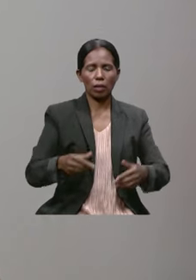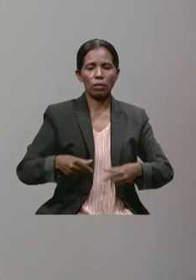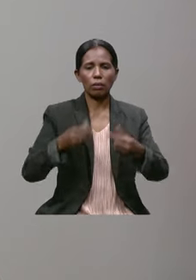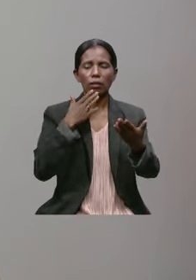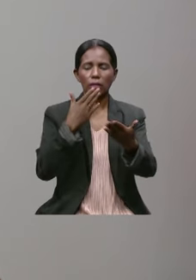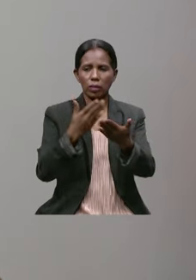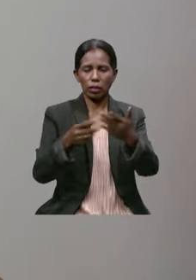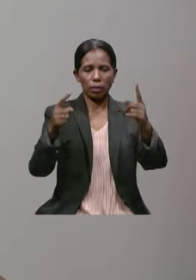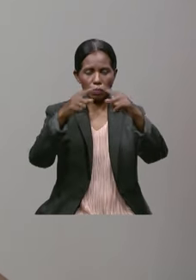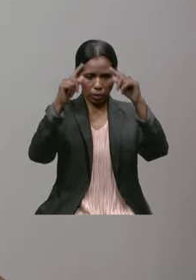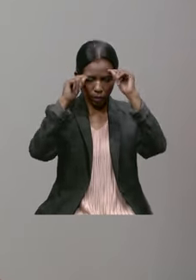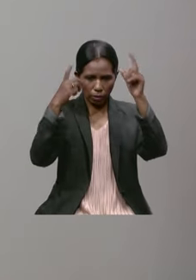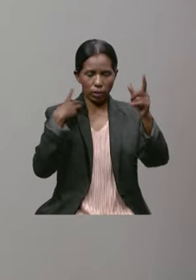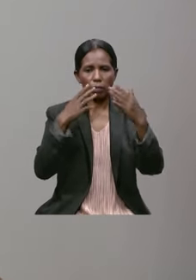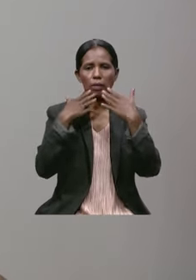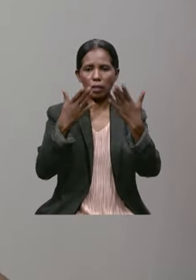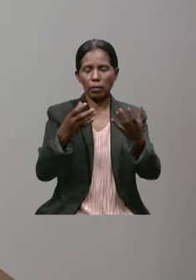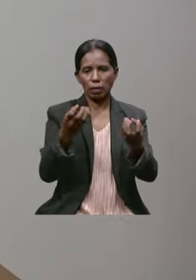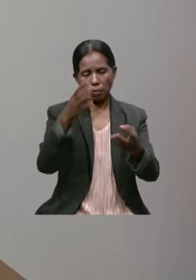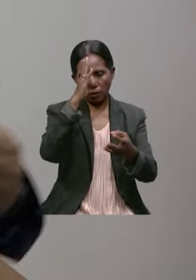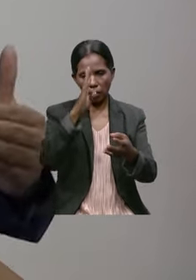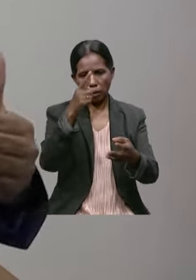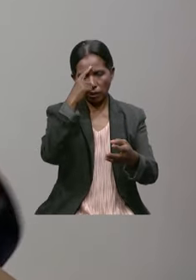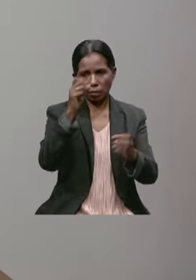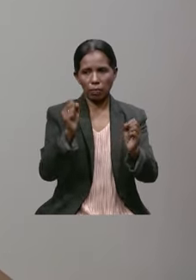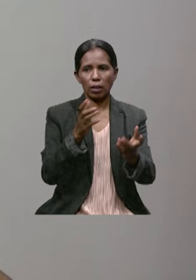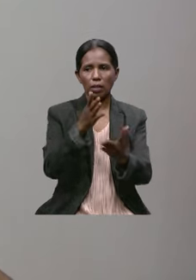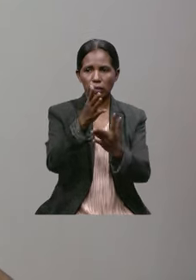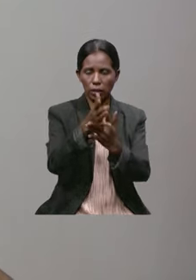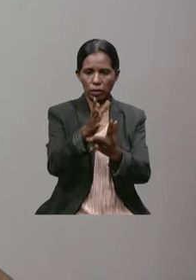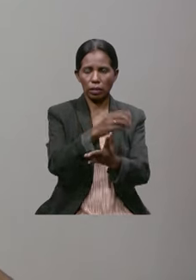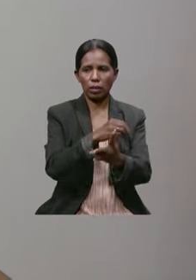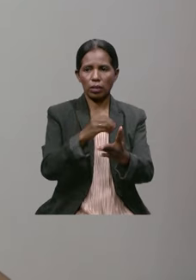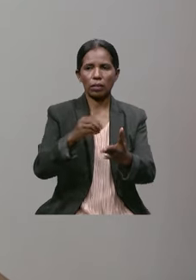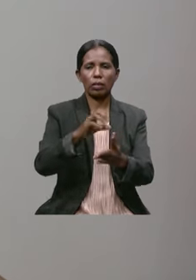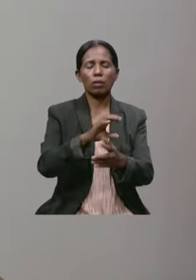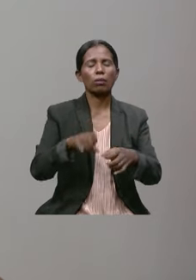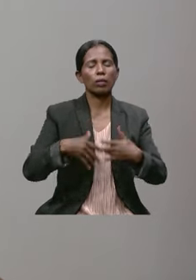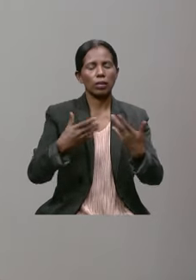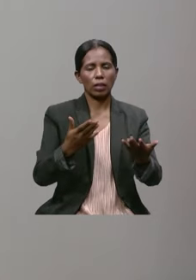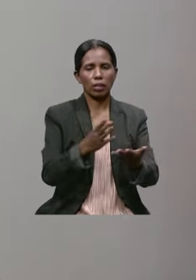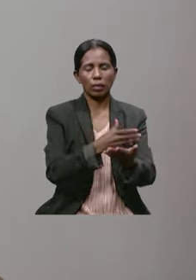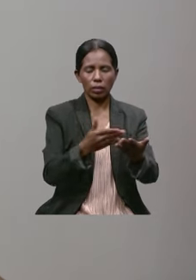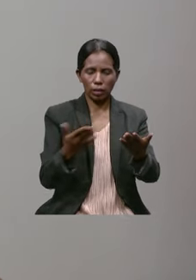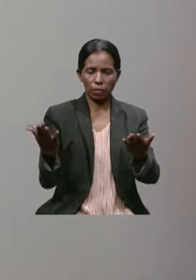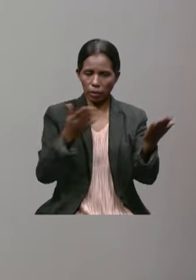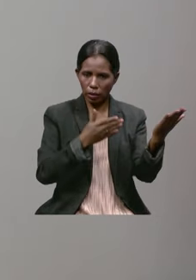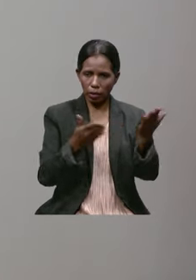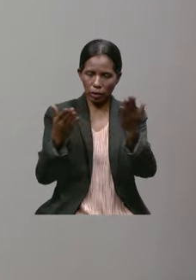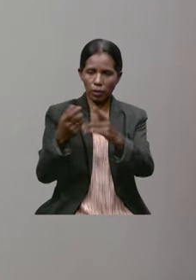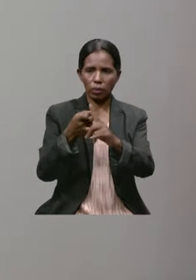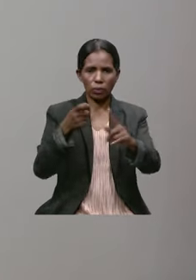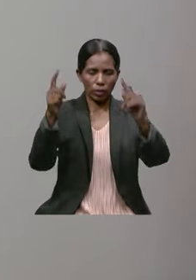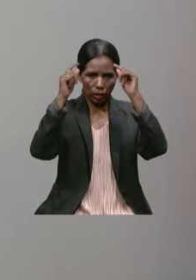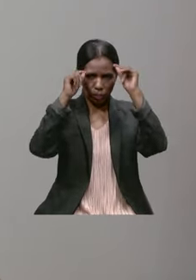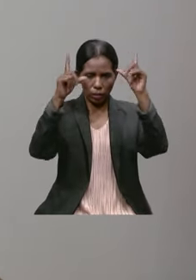te tebas Timor tamba ita agradece pa maromak tamba ita nema ser bela sisu esa ormata ho zanela o esatu bela perlutu bela tamasai atraves o si Timor